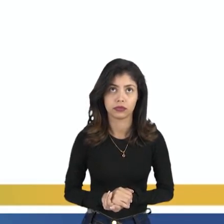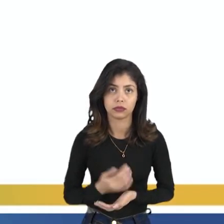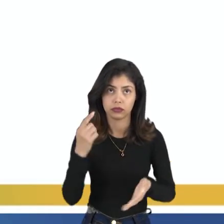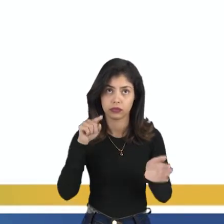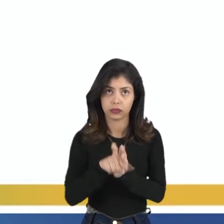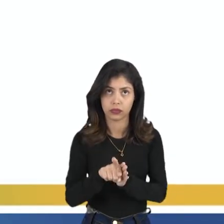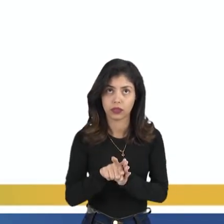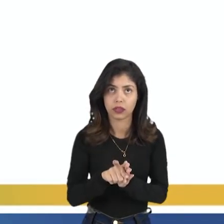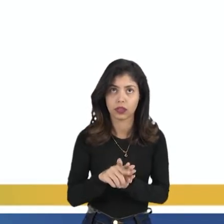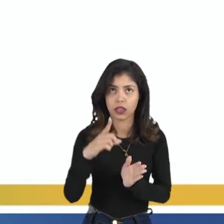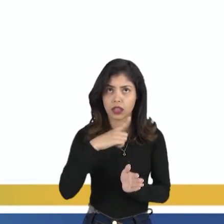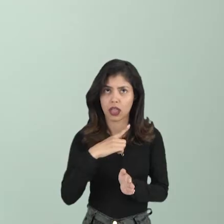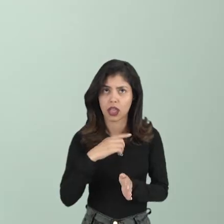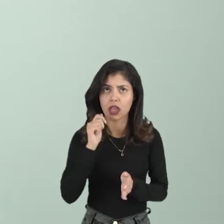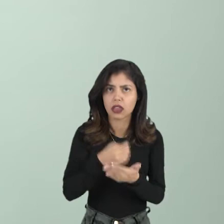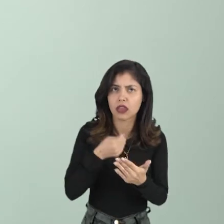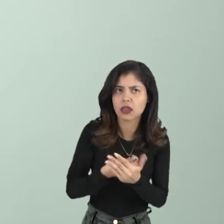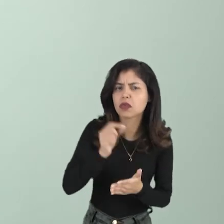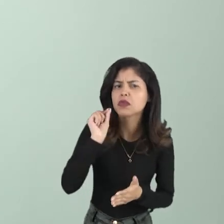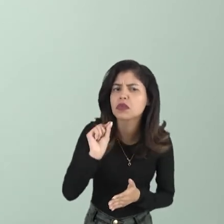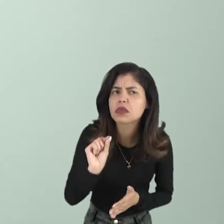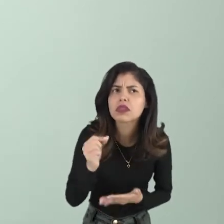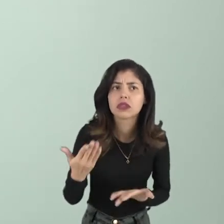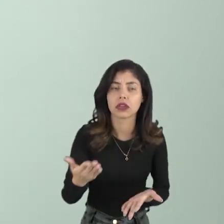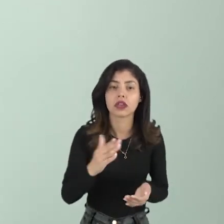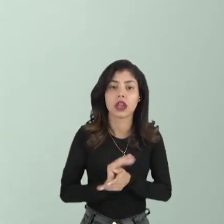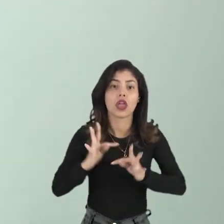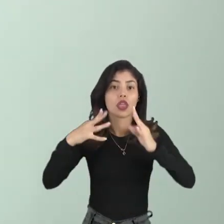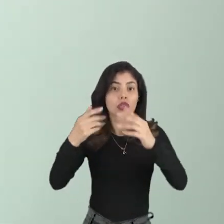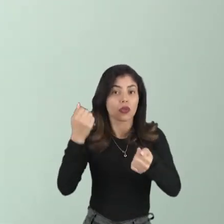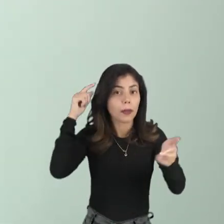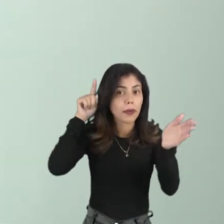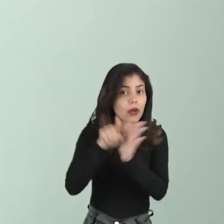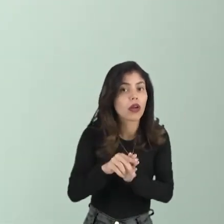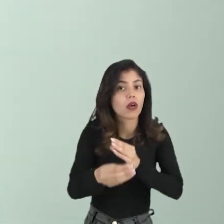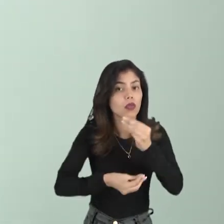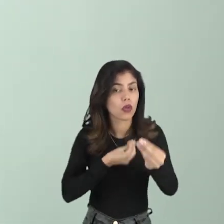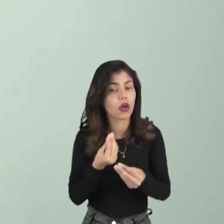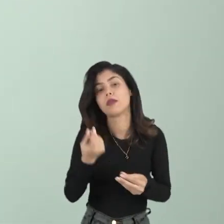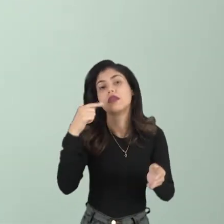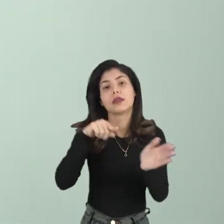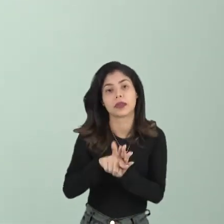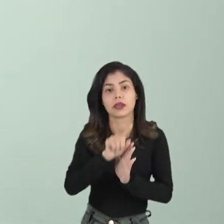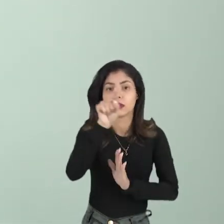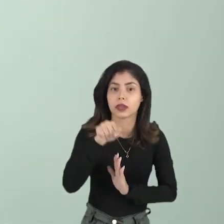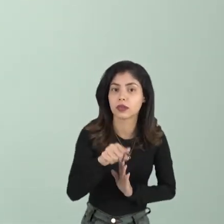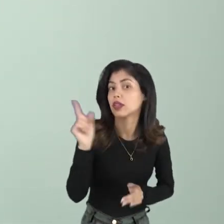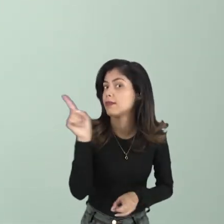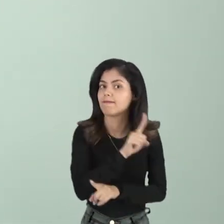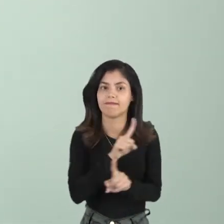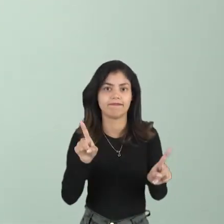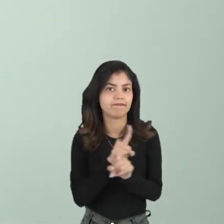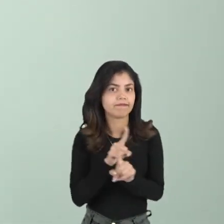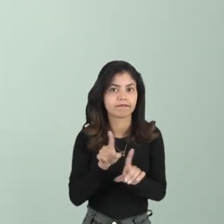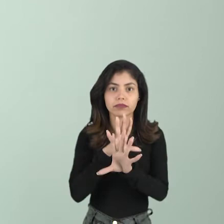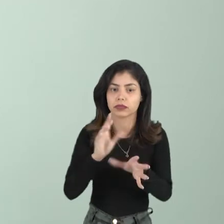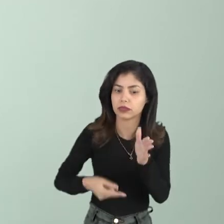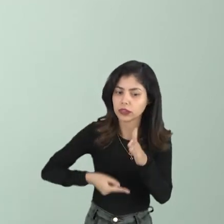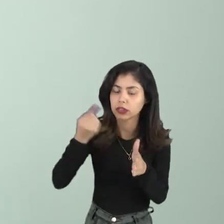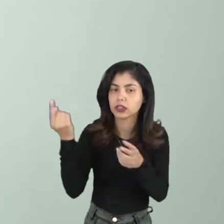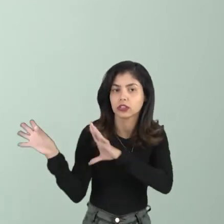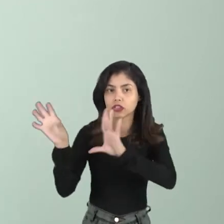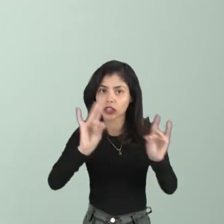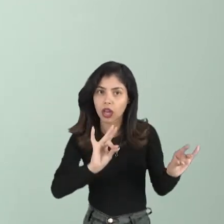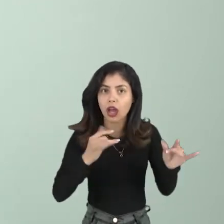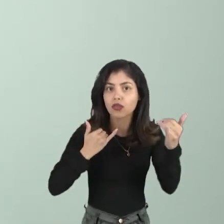esse o questionamento. Às vezes a gente toma todo o enunciado da questão como questionamento, e não é assim. Primeiro ele